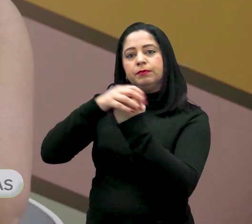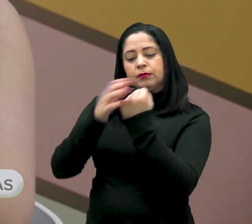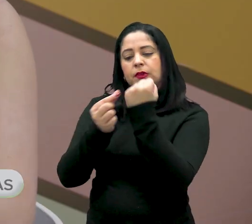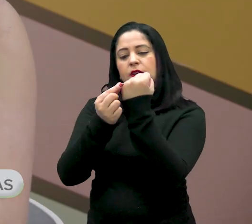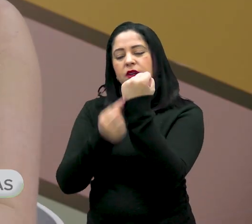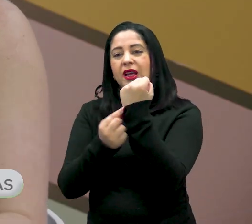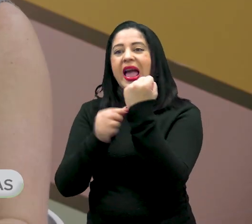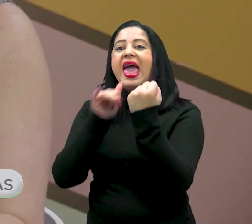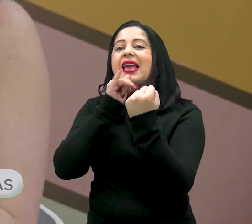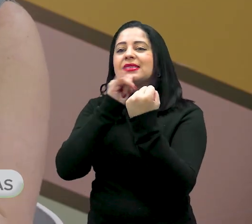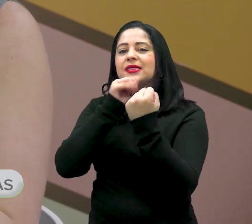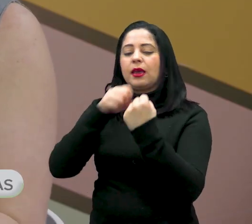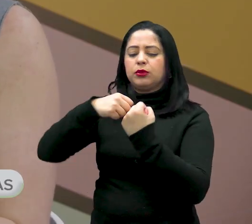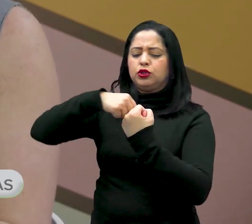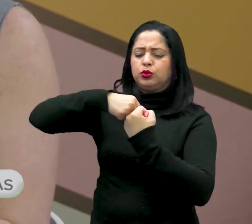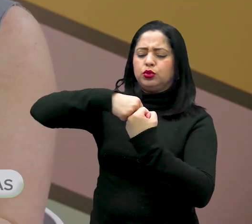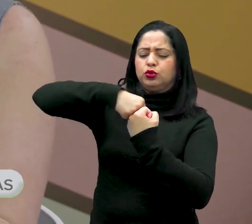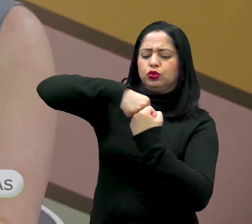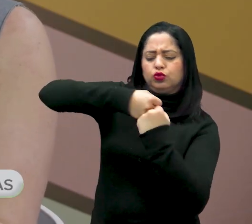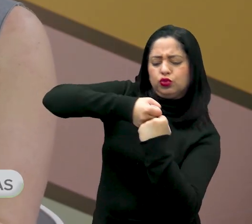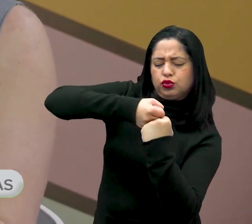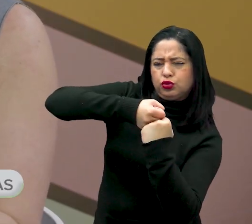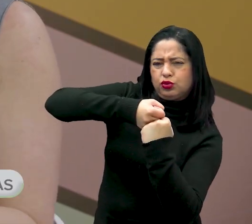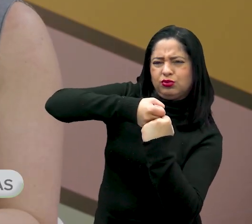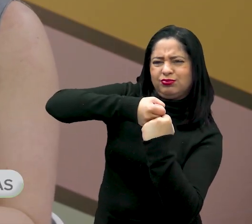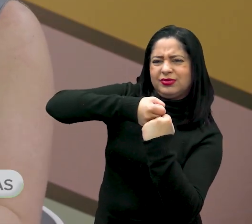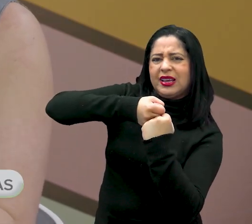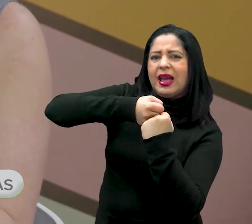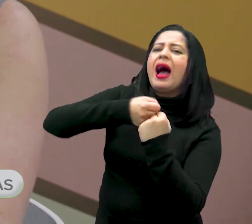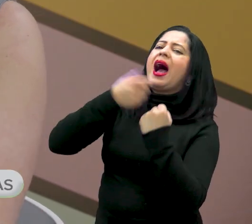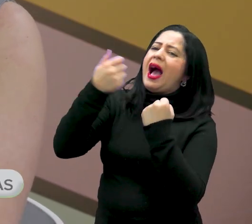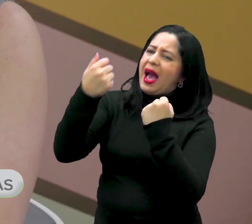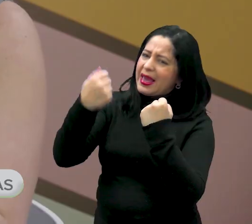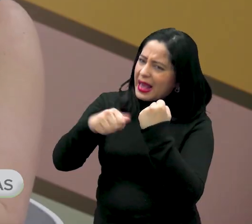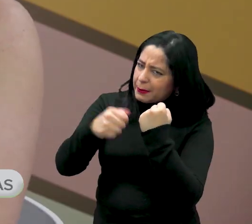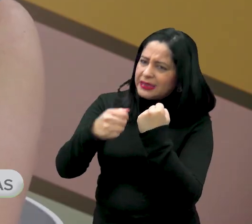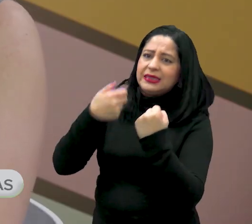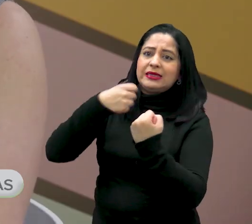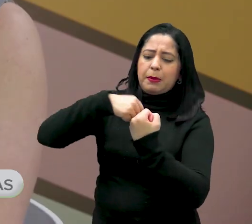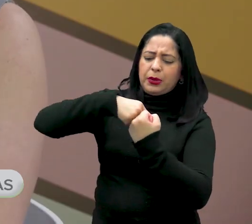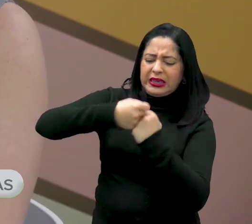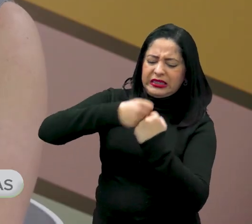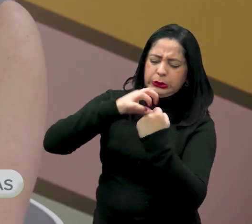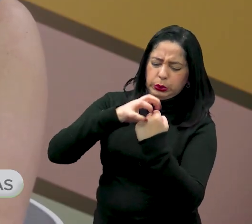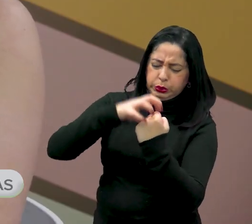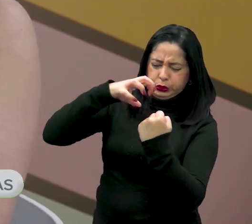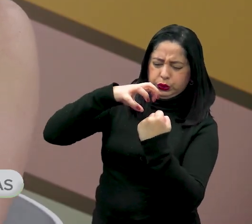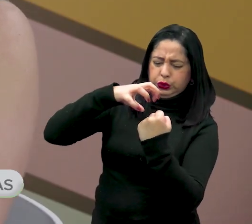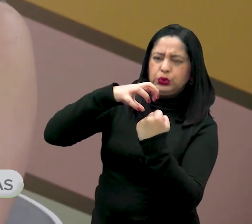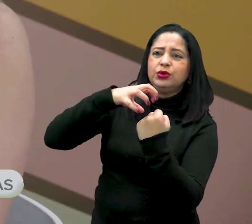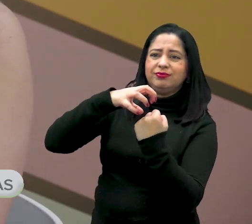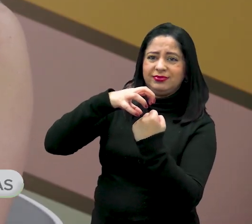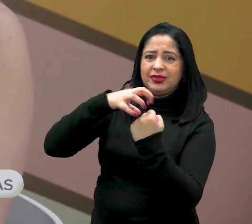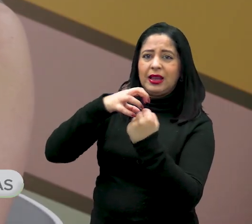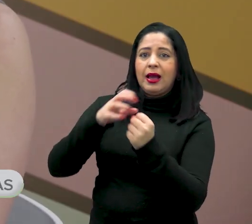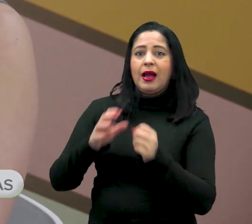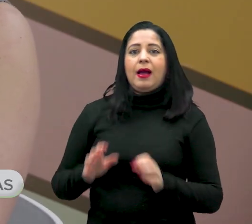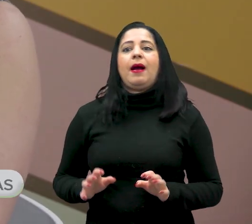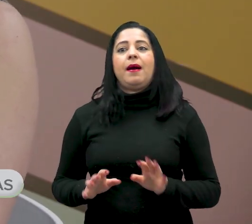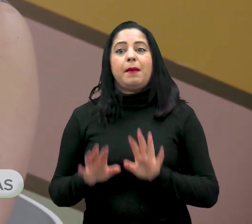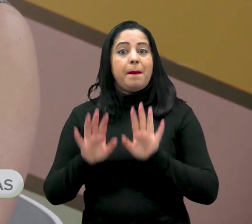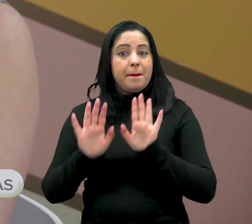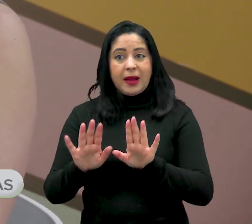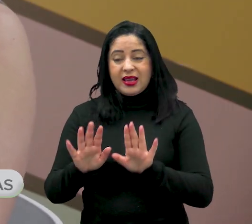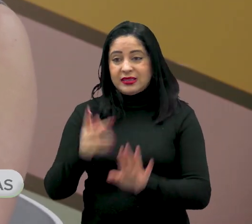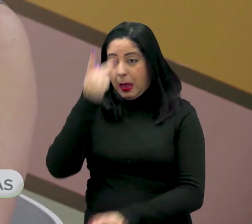que foi lá, sofreu um entorse, uma lesão ligamentar no joelho, ele vai precisar do anti-inflamatório aí por um tempo, sempre com acompanhamento. Sim.